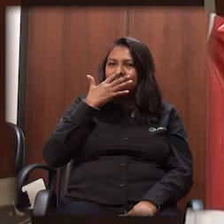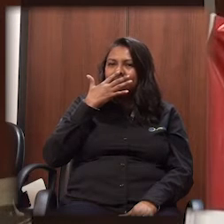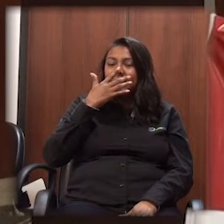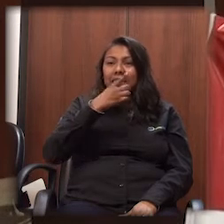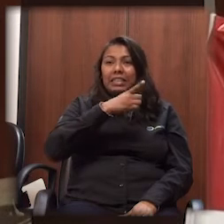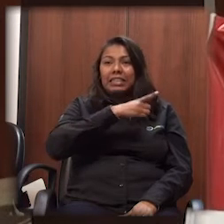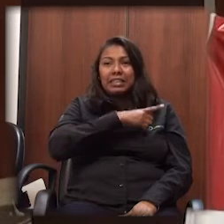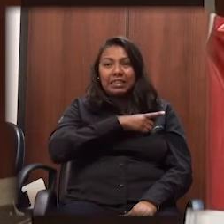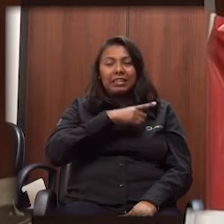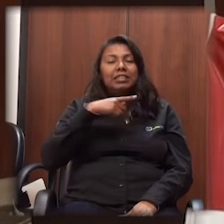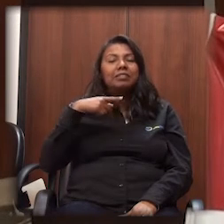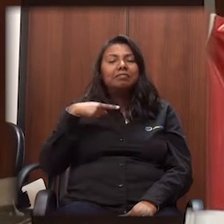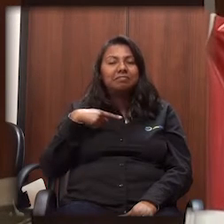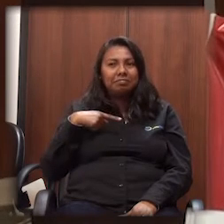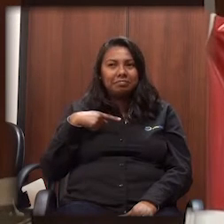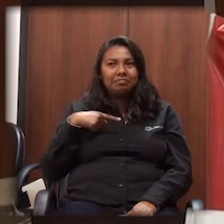Defensoria Pública,